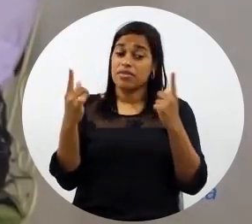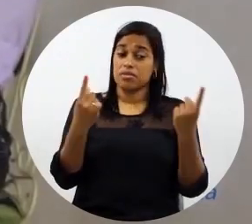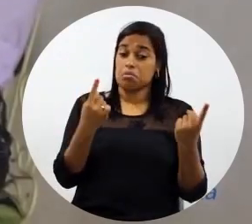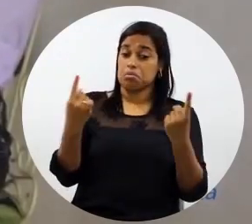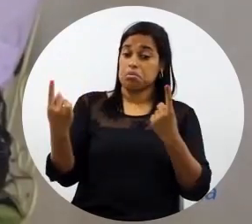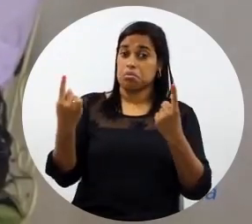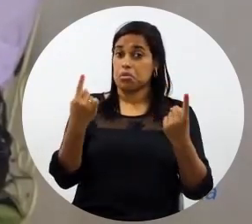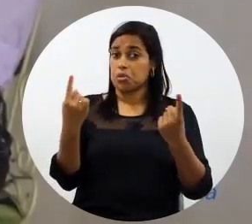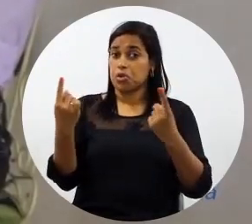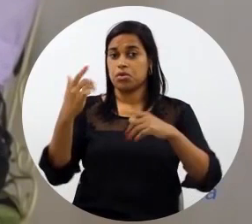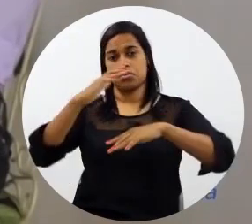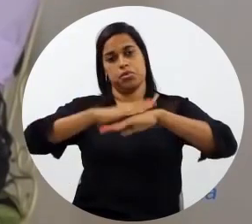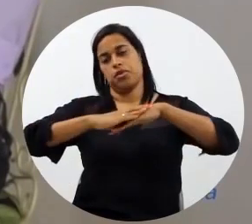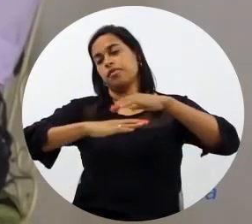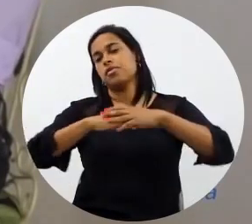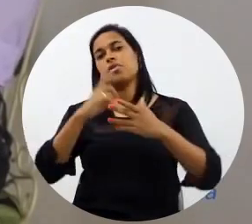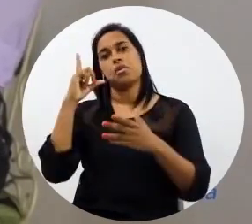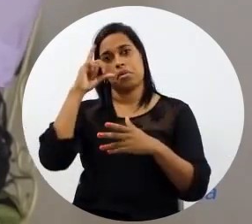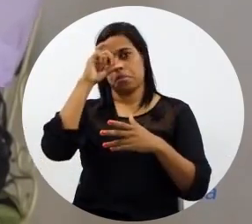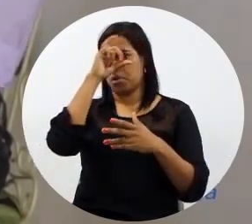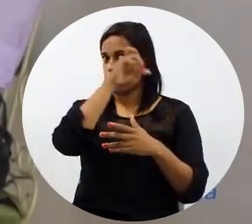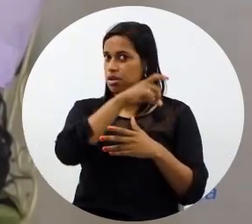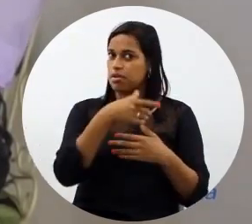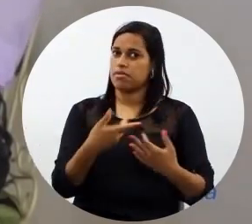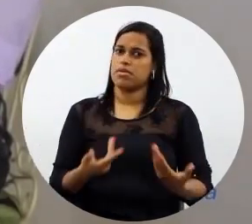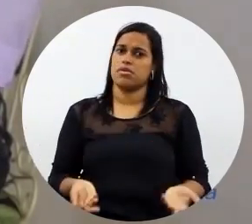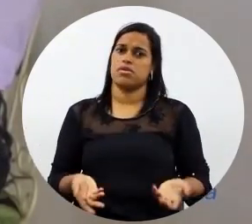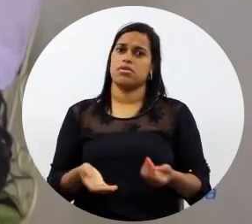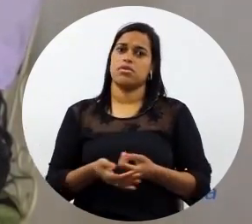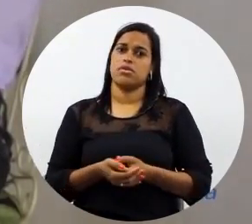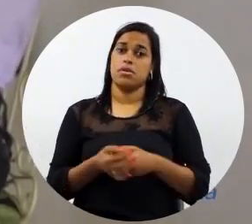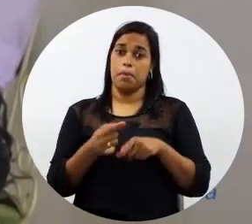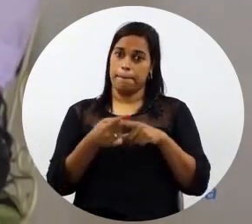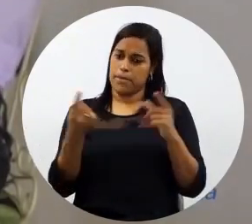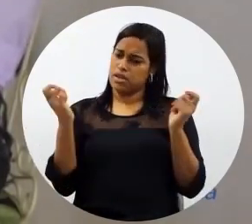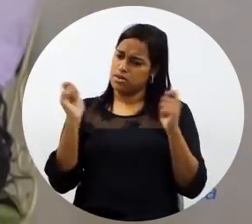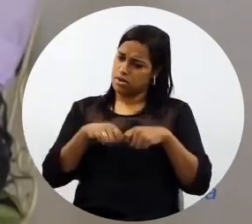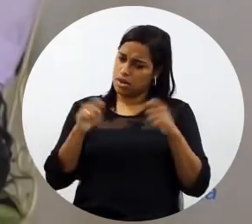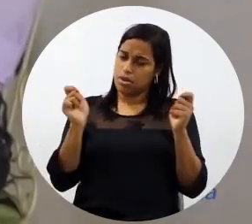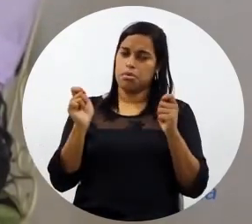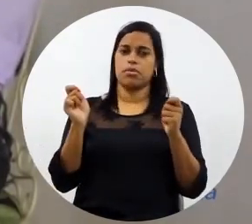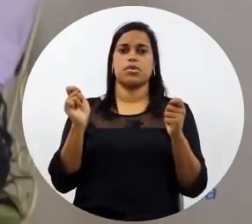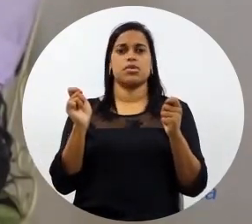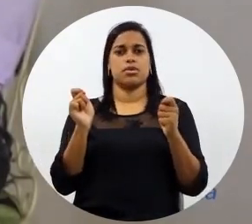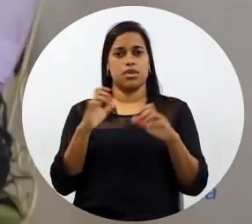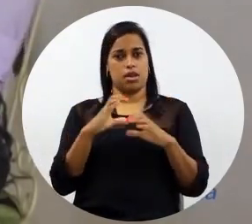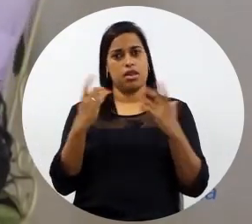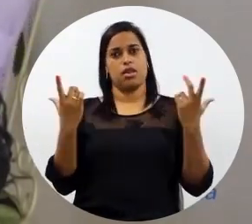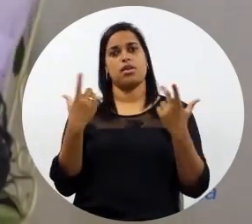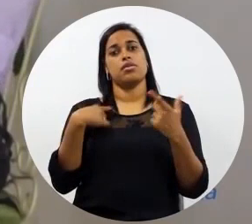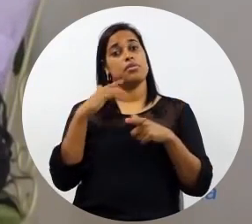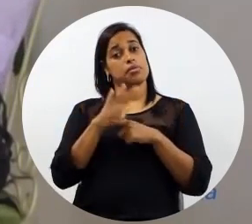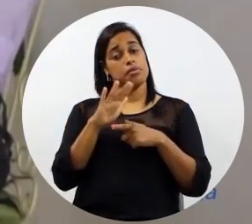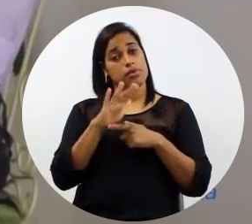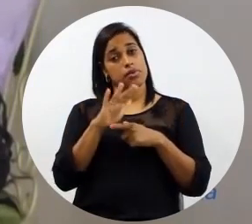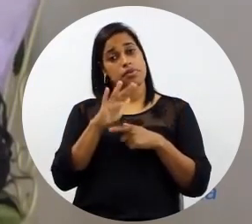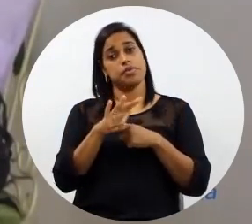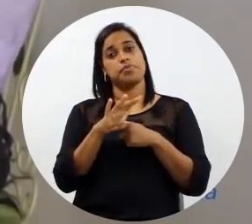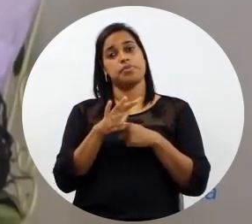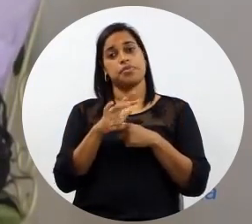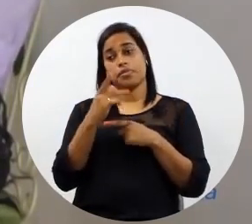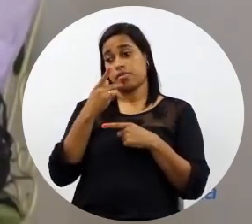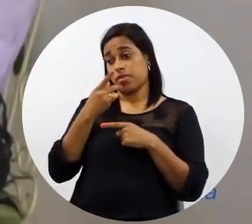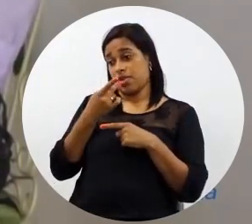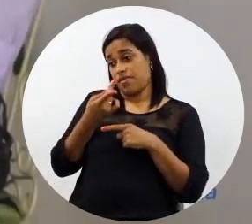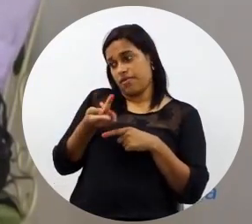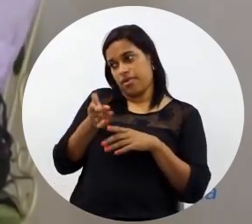é que é o complicado, né? Mas é capaz, é possível e mostra que... Ah, sim. Deixa eu